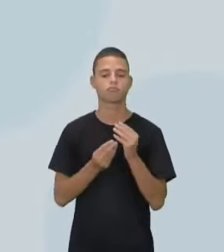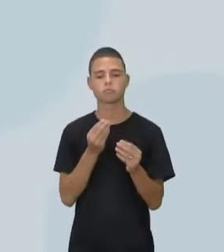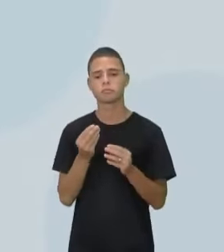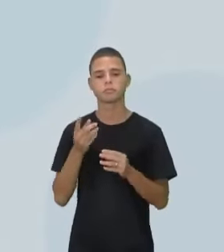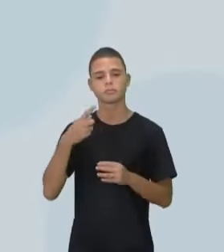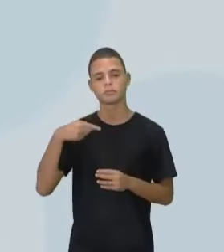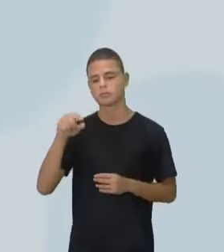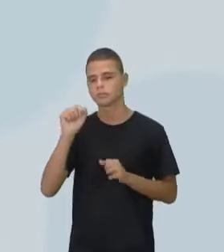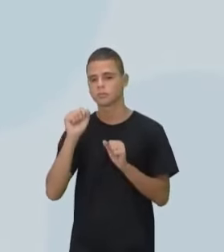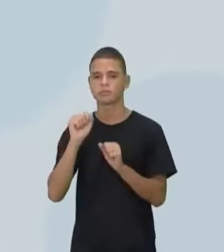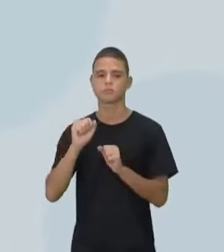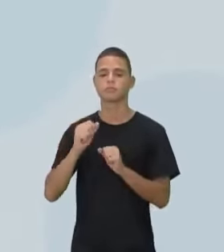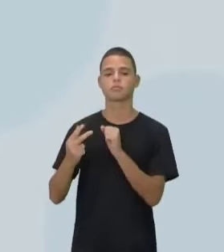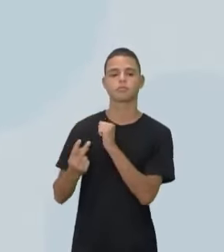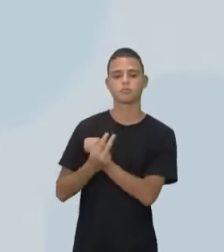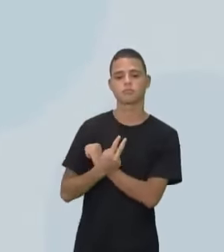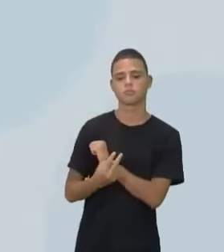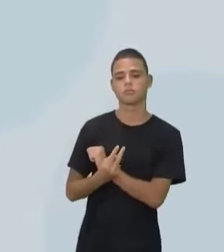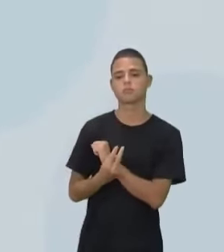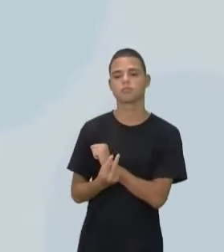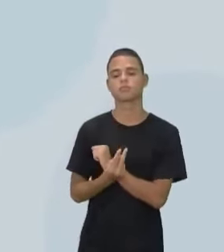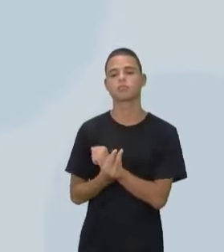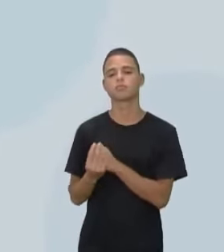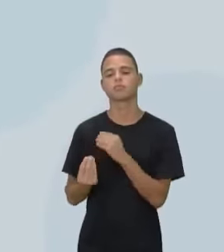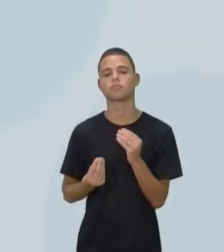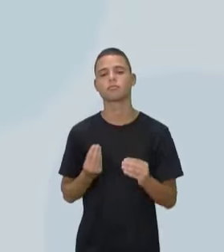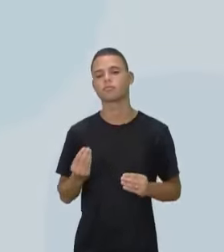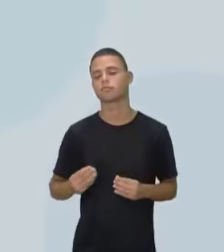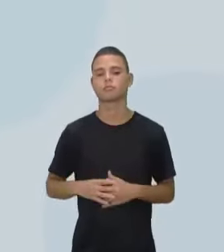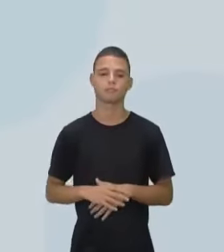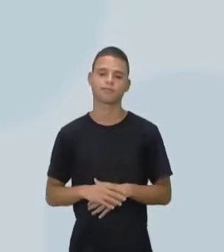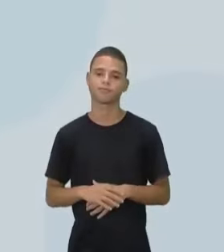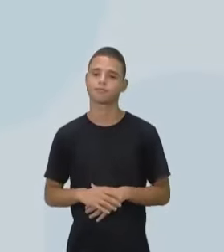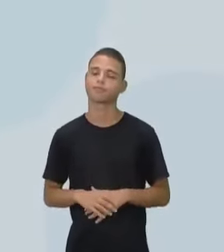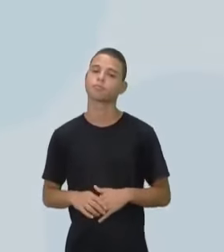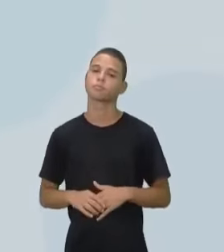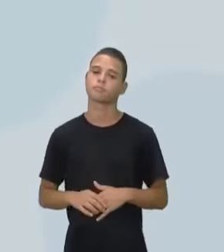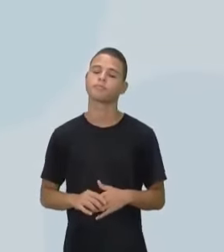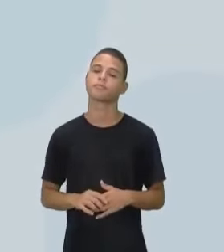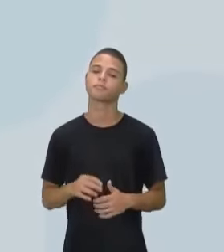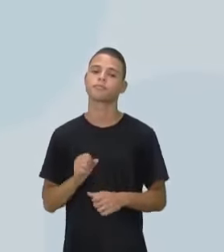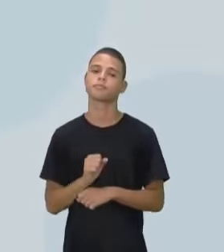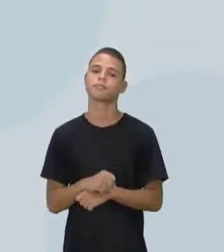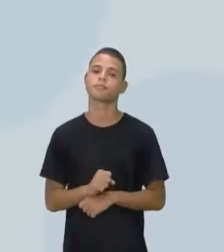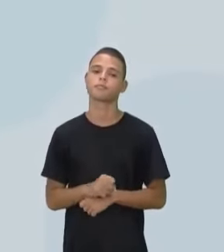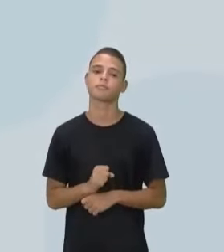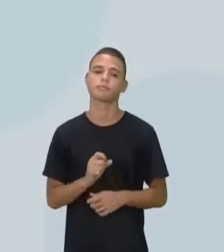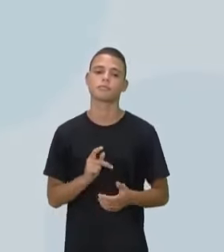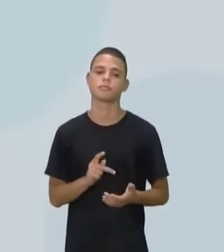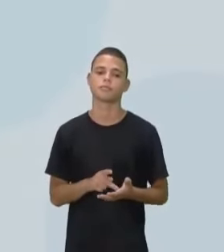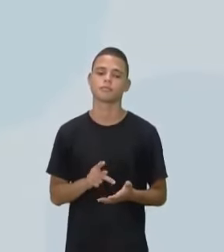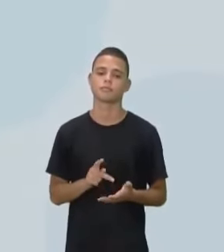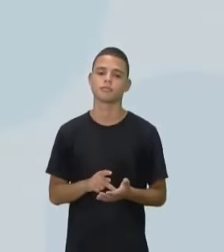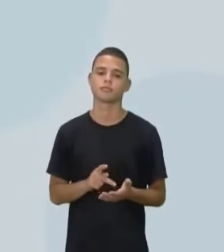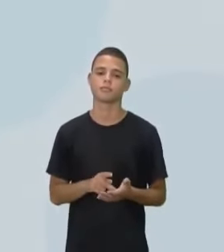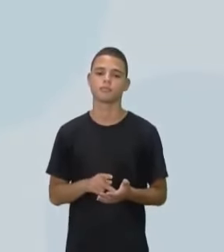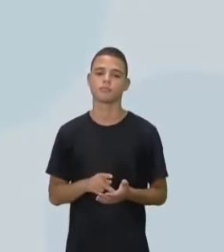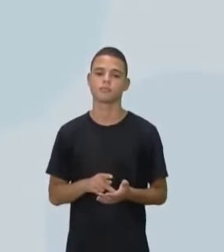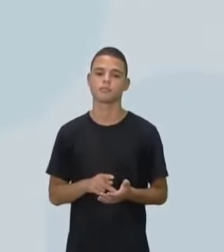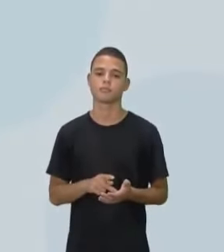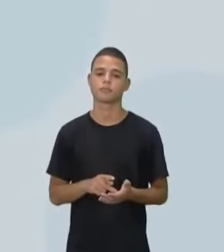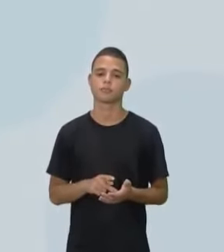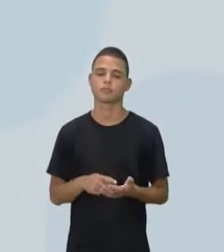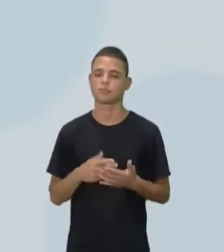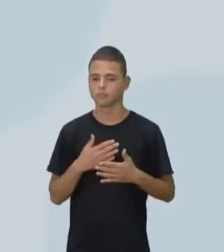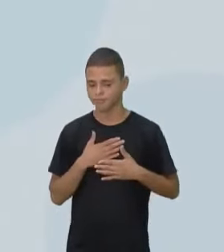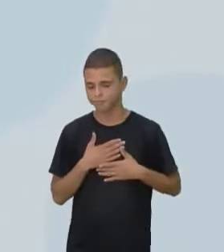aí a gente pode se proteger em cada um desses casos, certo, Eduardo? É isso aí. Isso aí. Posso comigo agora,